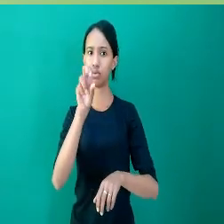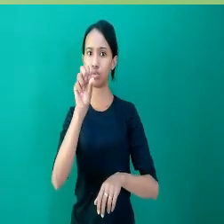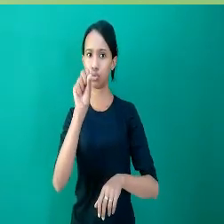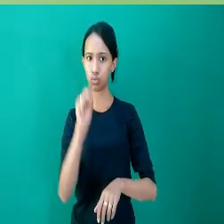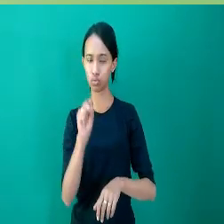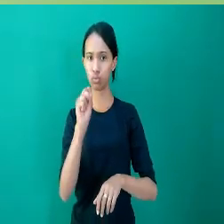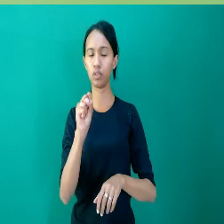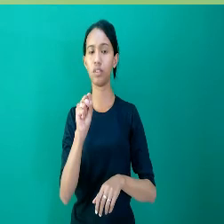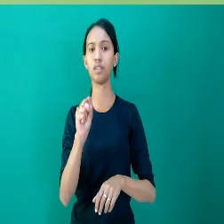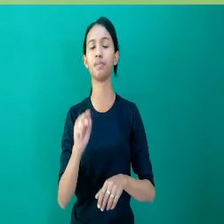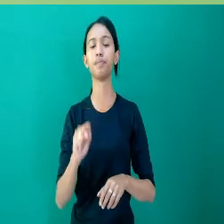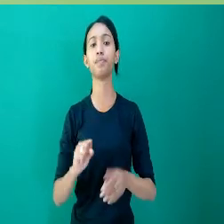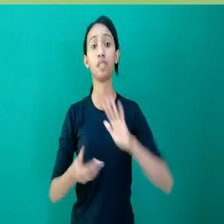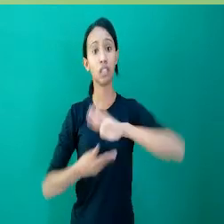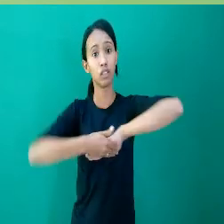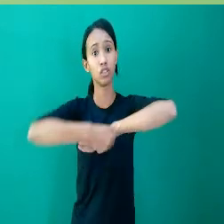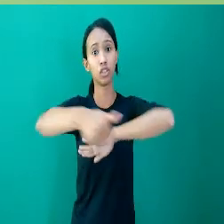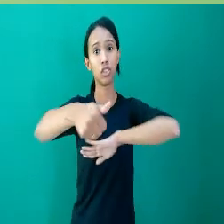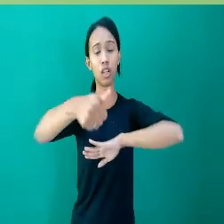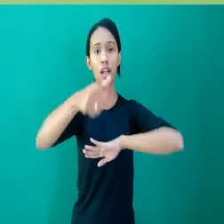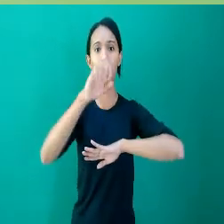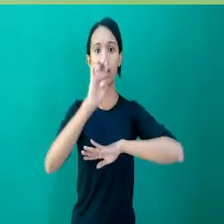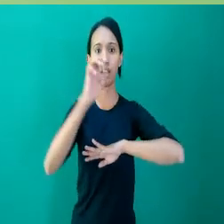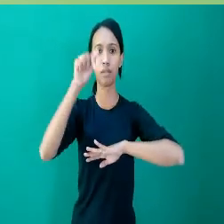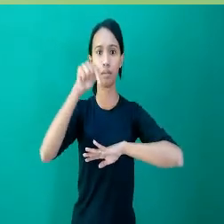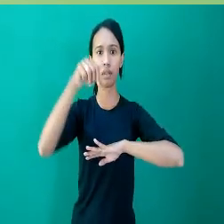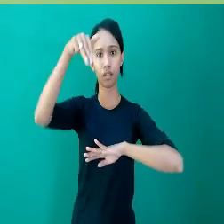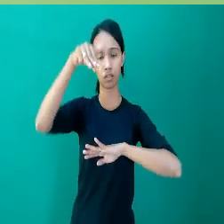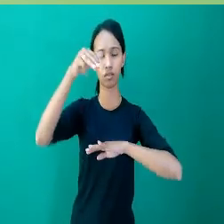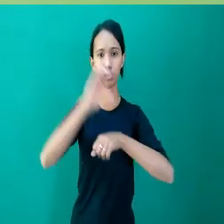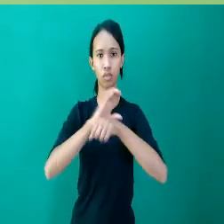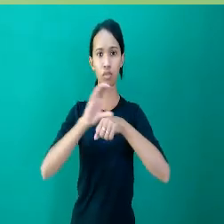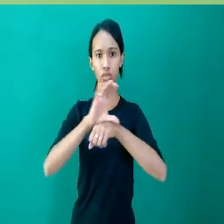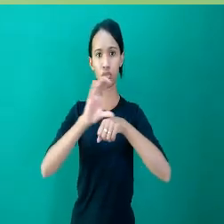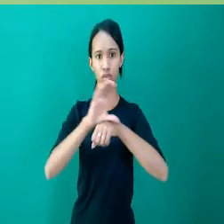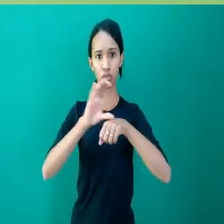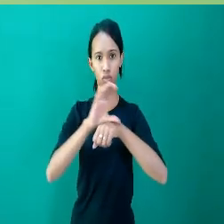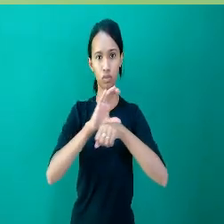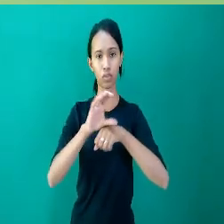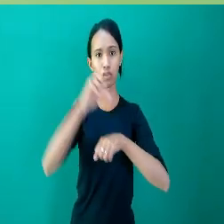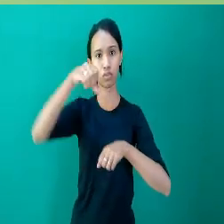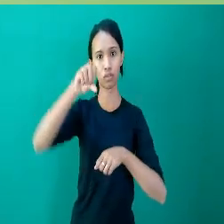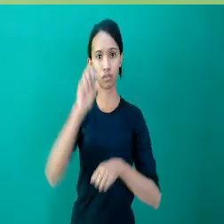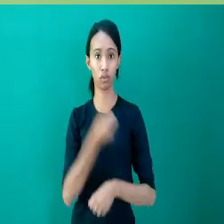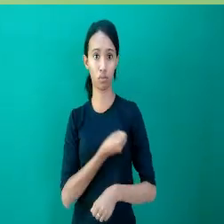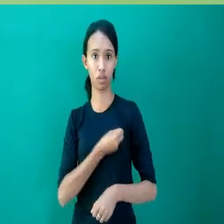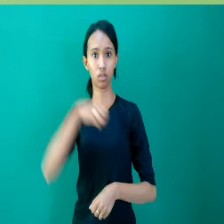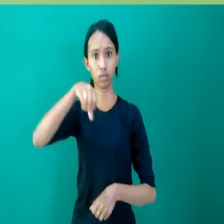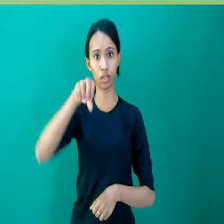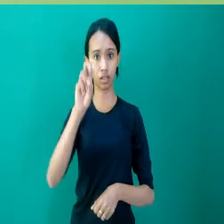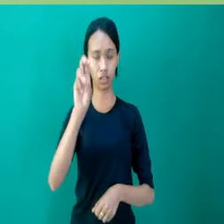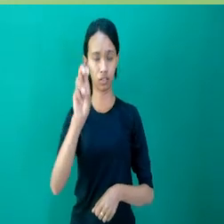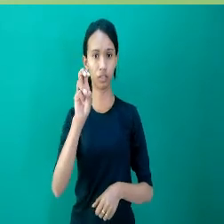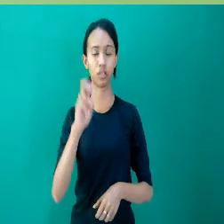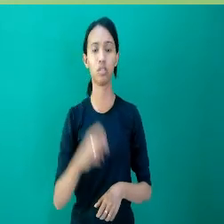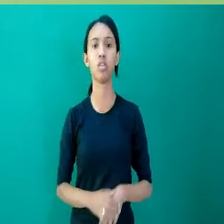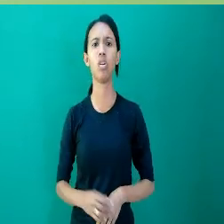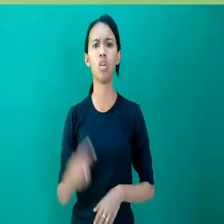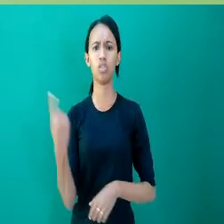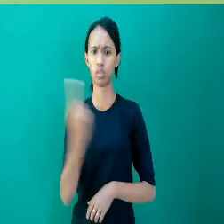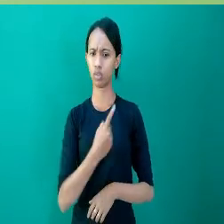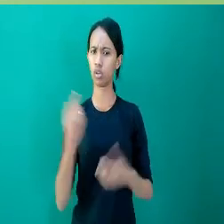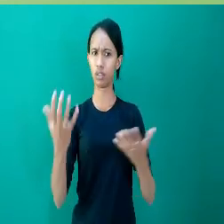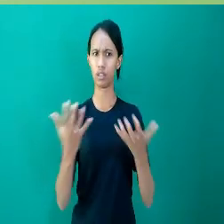95, porque nós não podemos nos comportar da mesma forma que aqueles que disseminam a